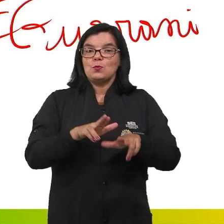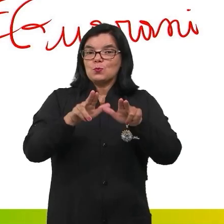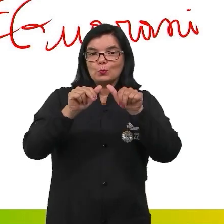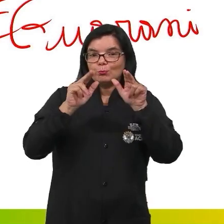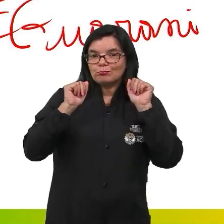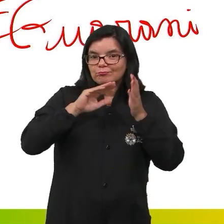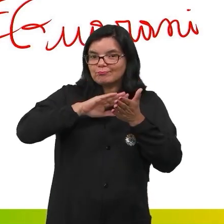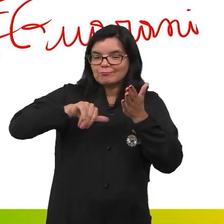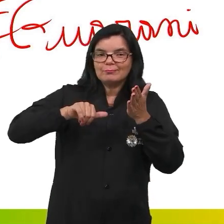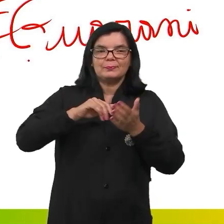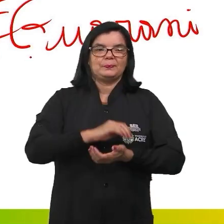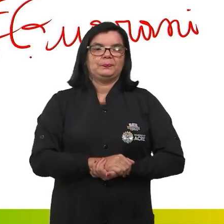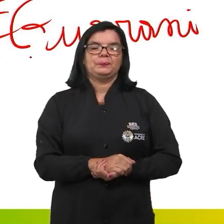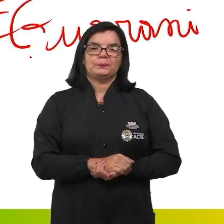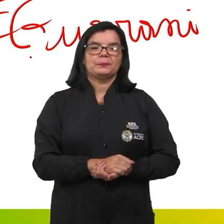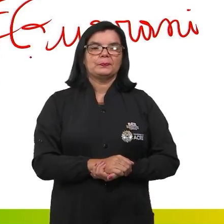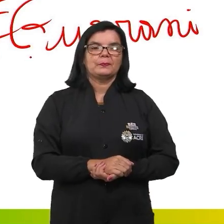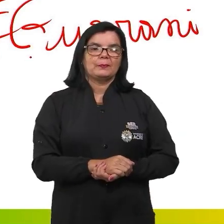excluídas.